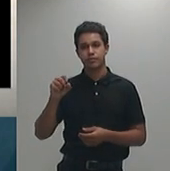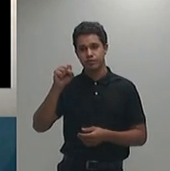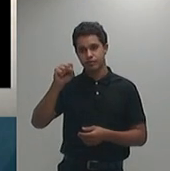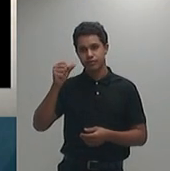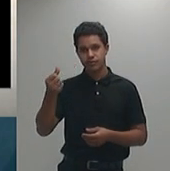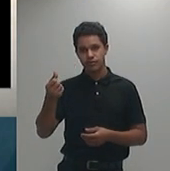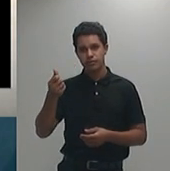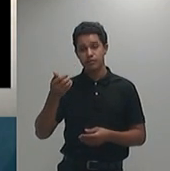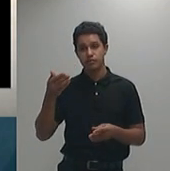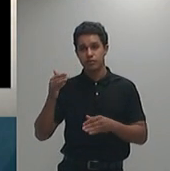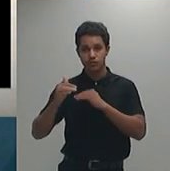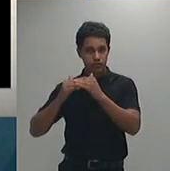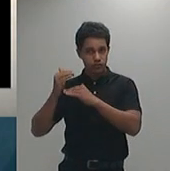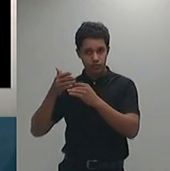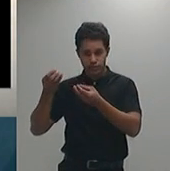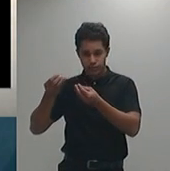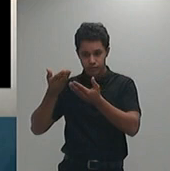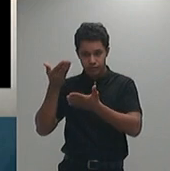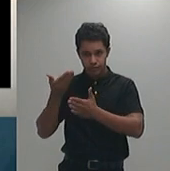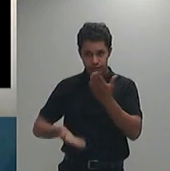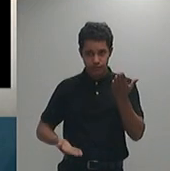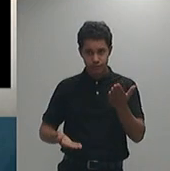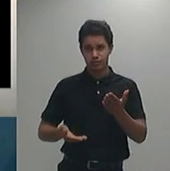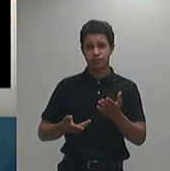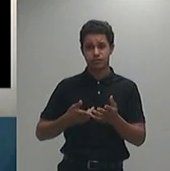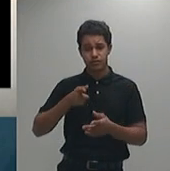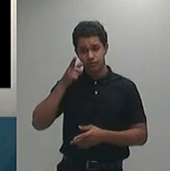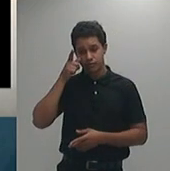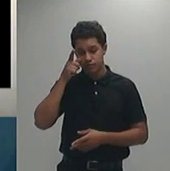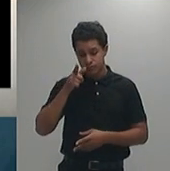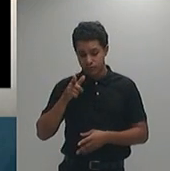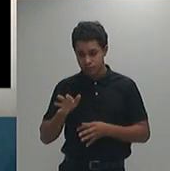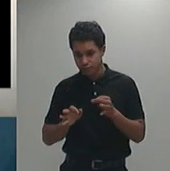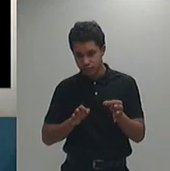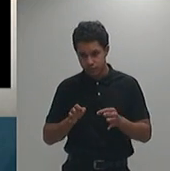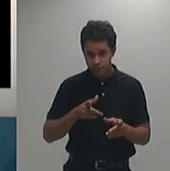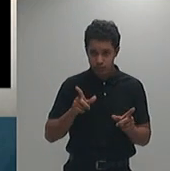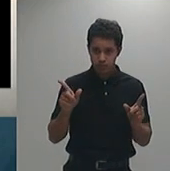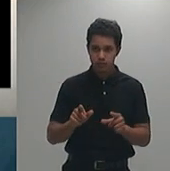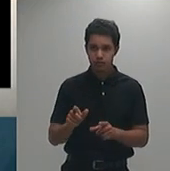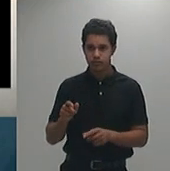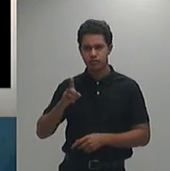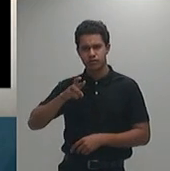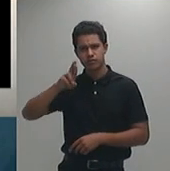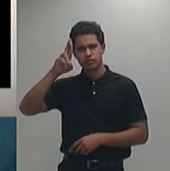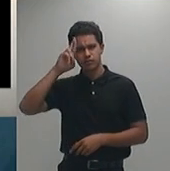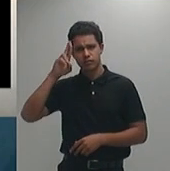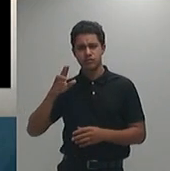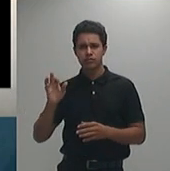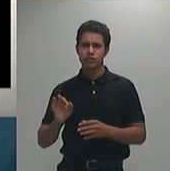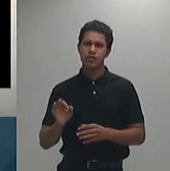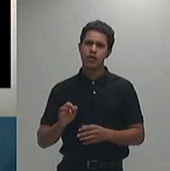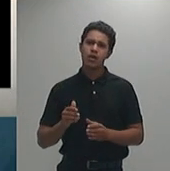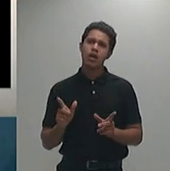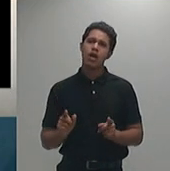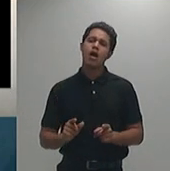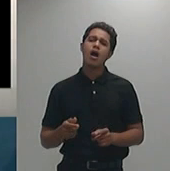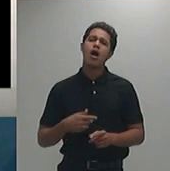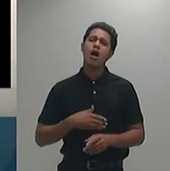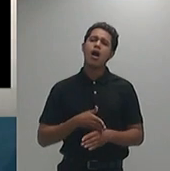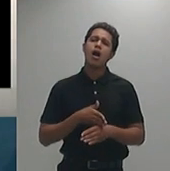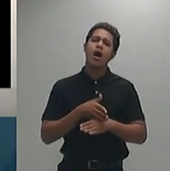perda superveniente de interesse de agir dos minoritários que haviam ingressado a soldado e